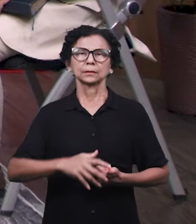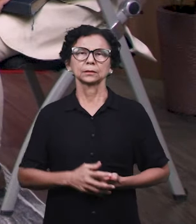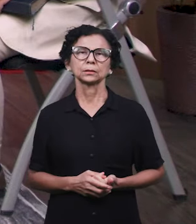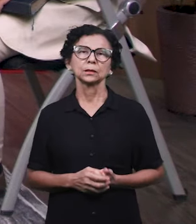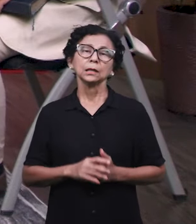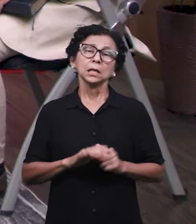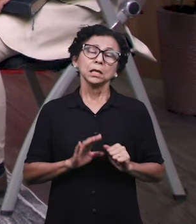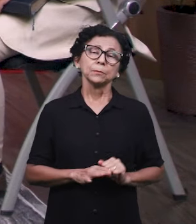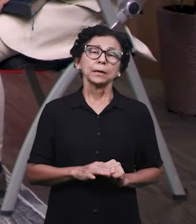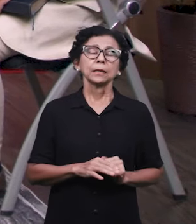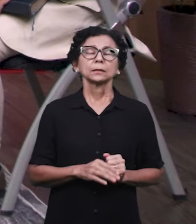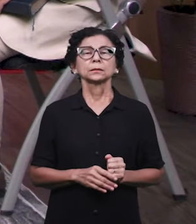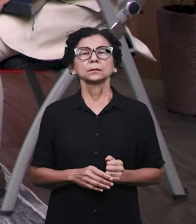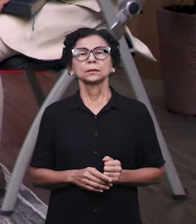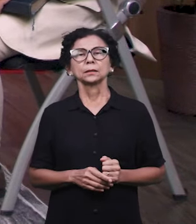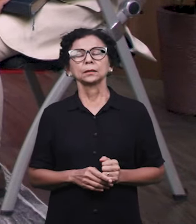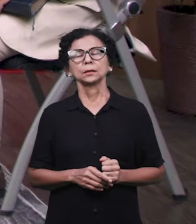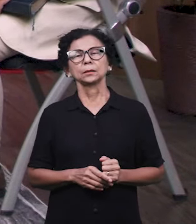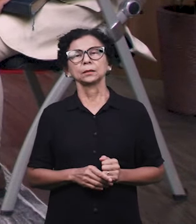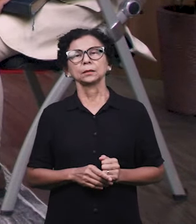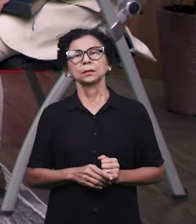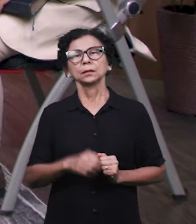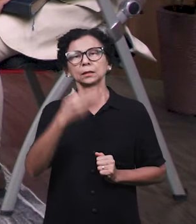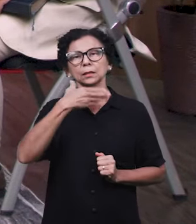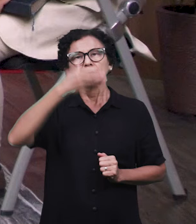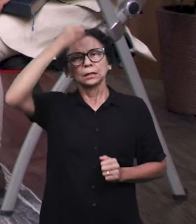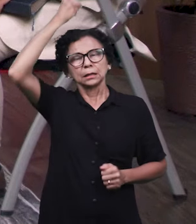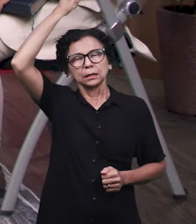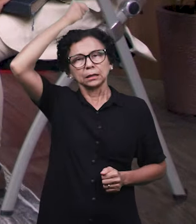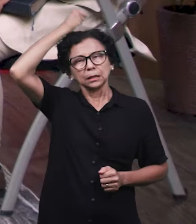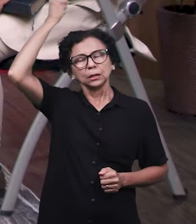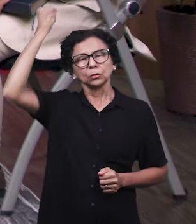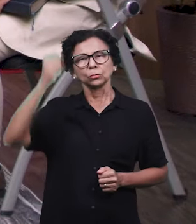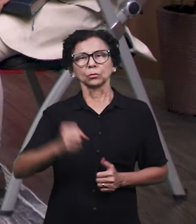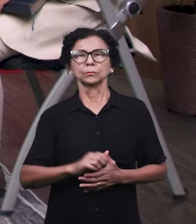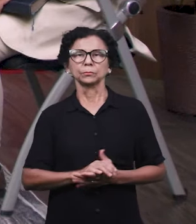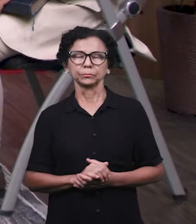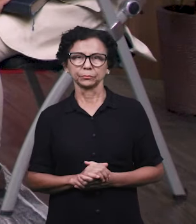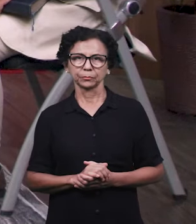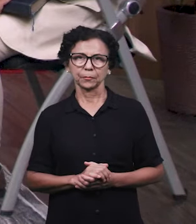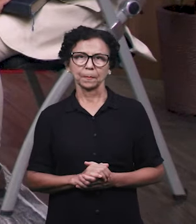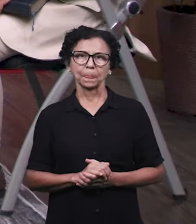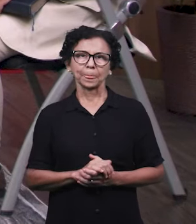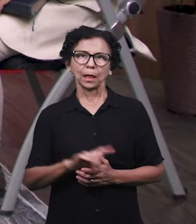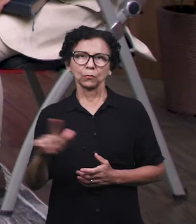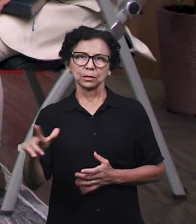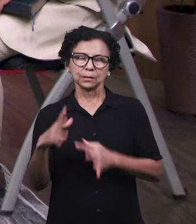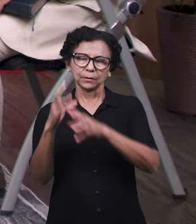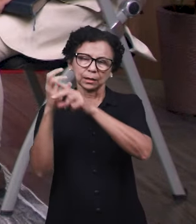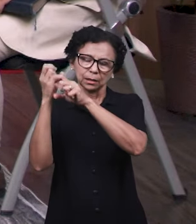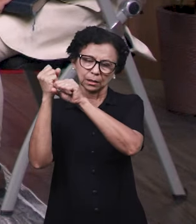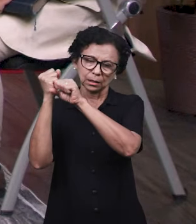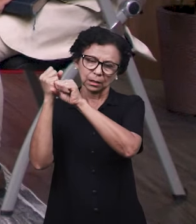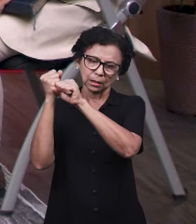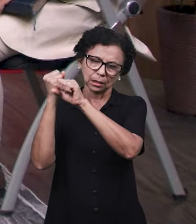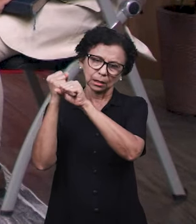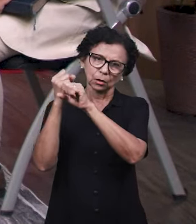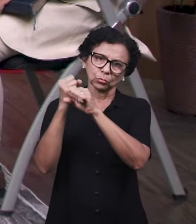essas equações de Newton e vai calcular a órbita de Mercúrio, por exemplo, dá tudo